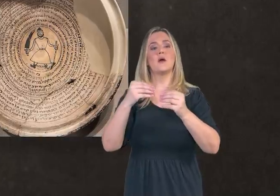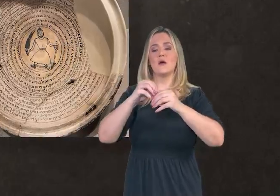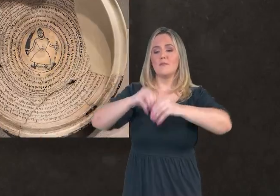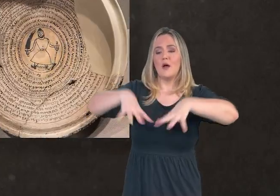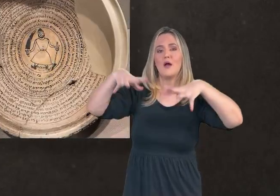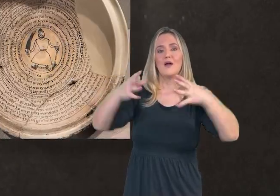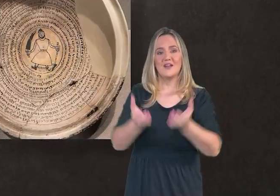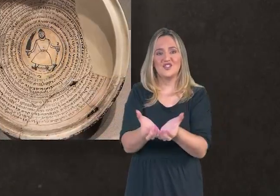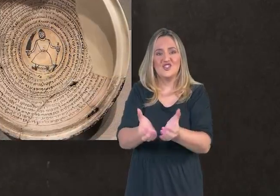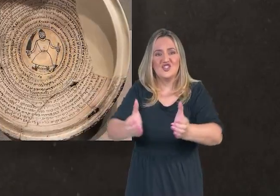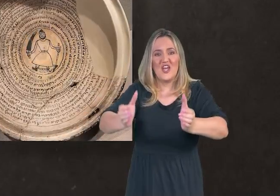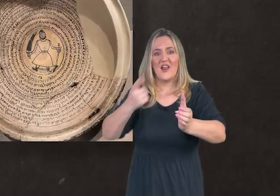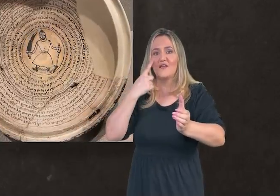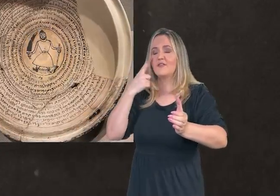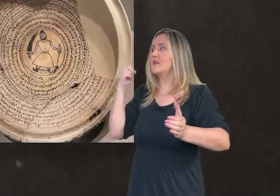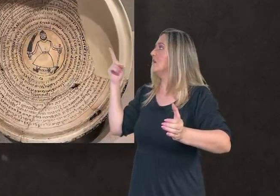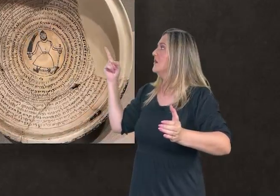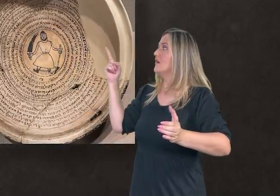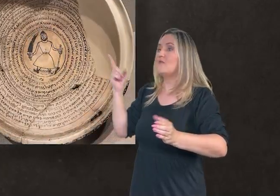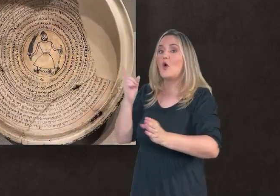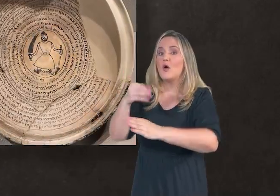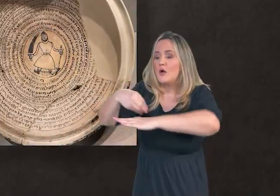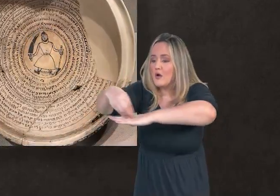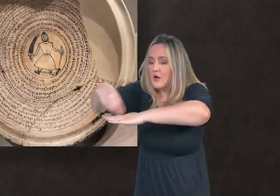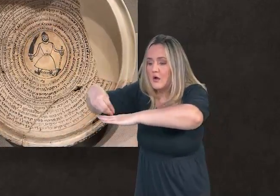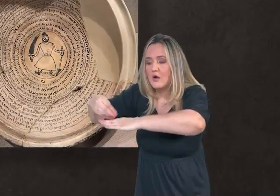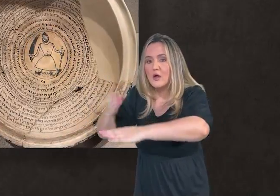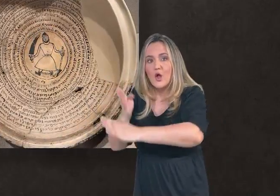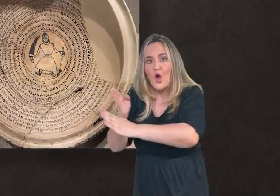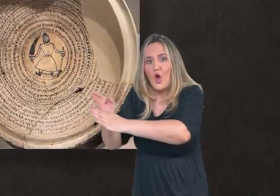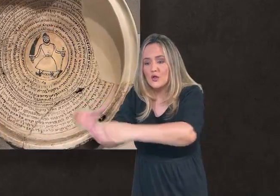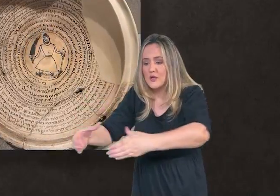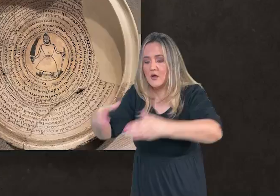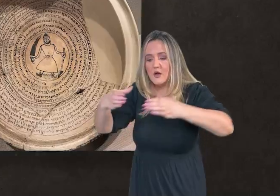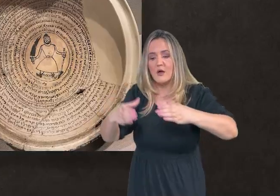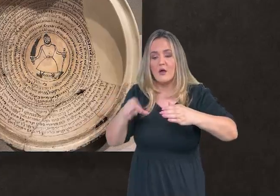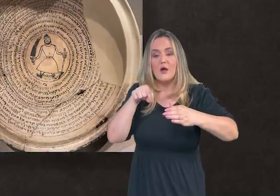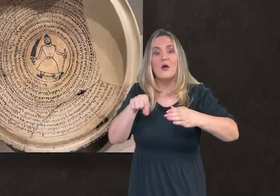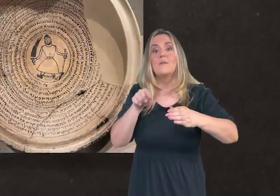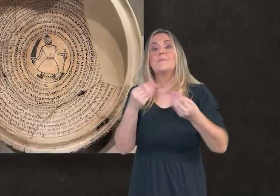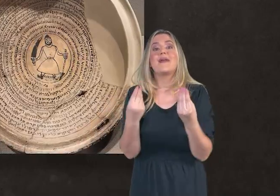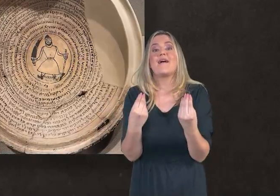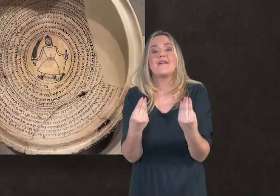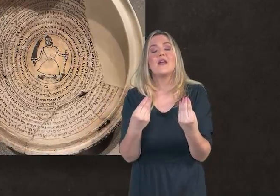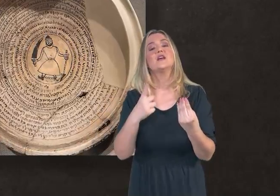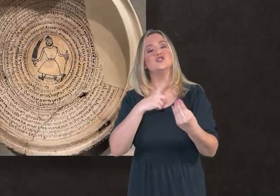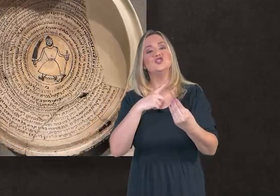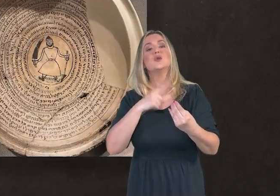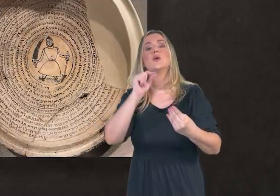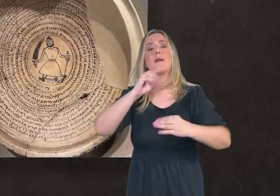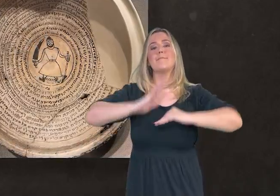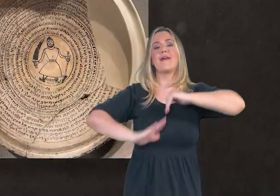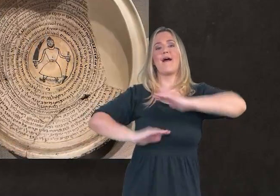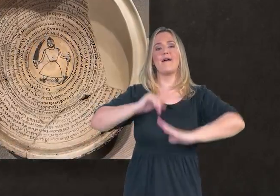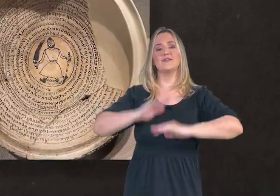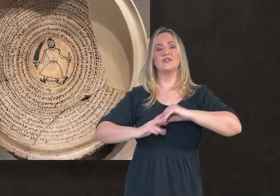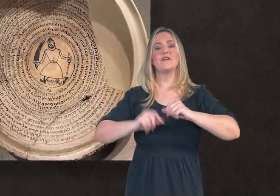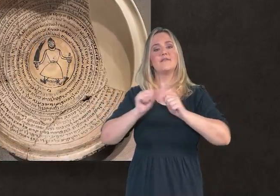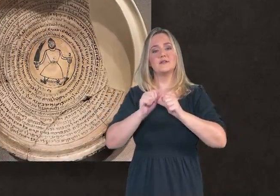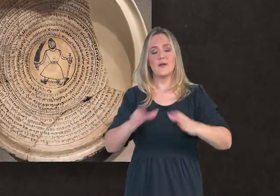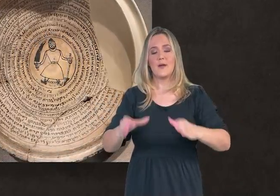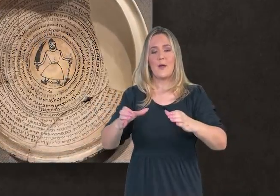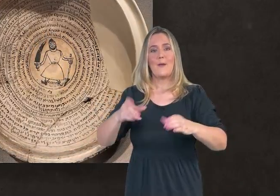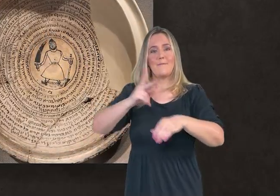Israel, Irã, Iraque, Egito, mostrando que havia uma prática judaica desenvolvida de encantamento e